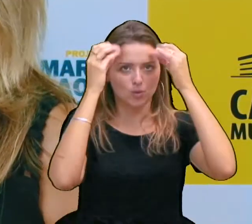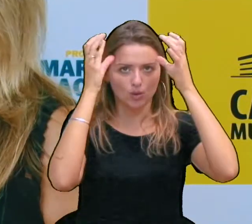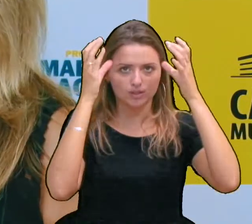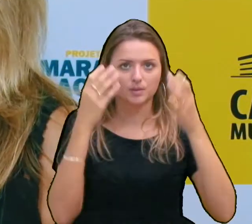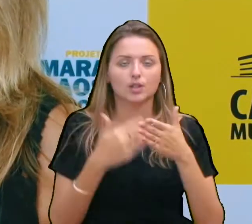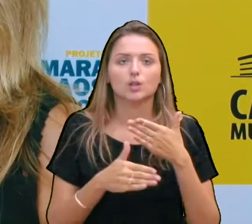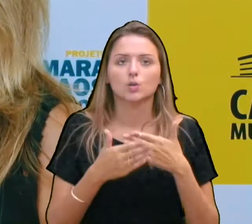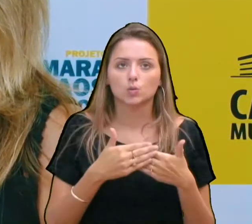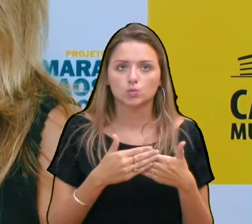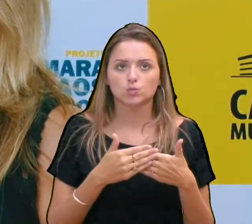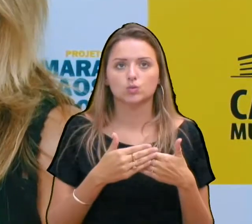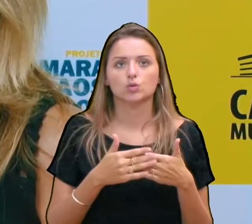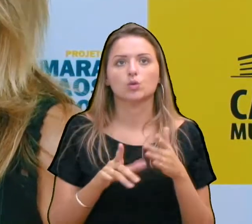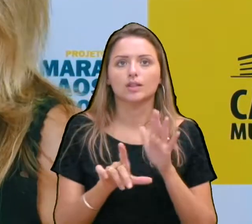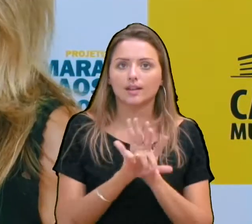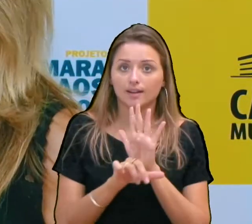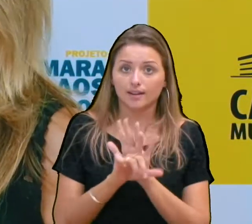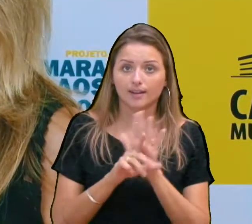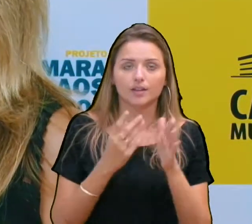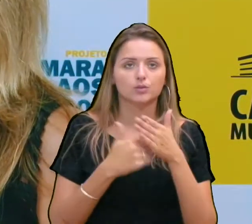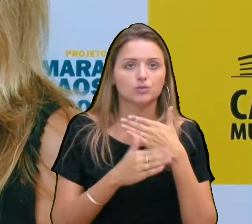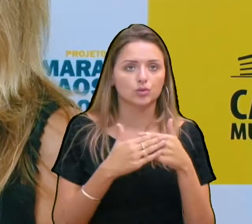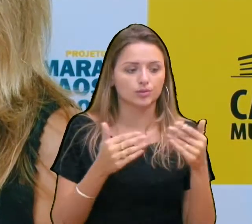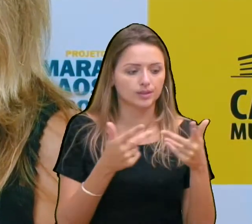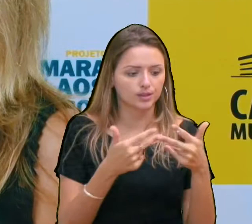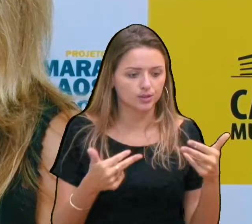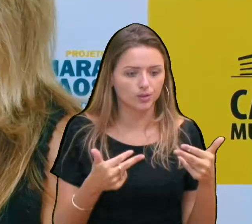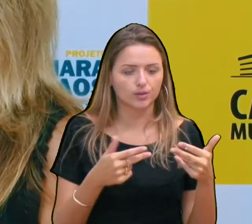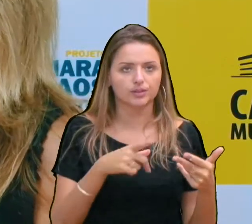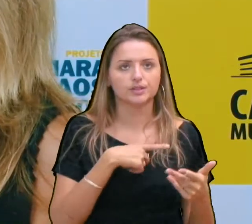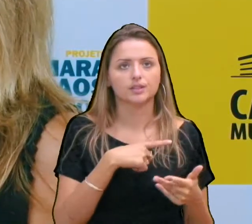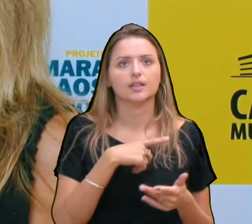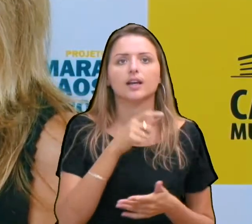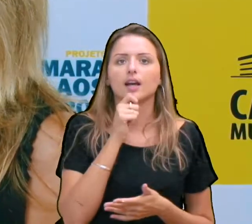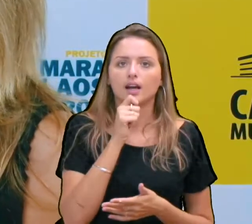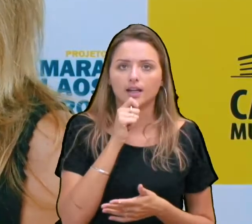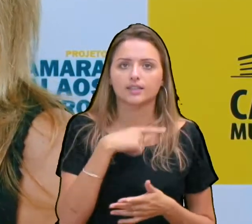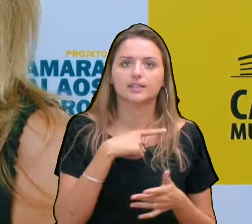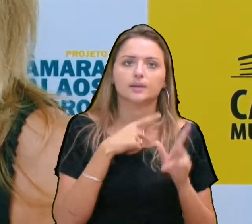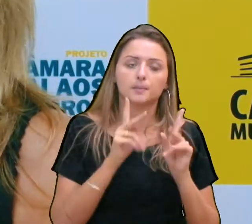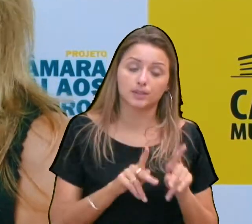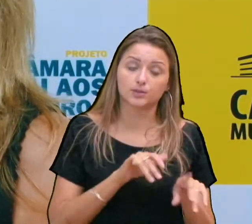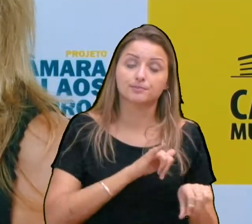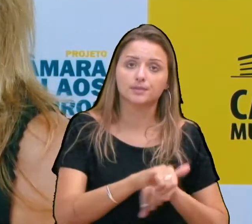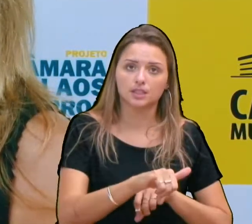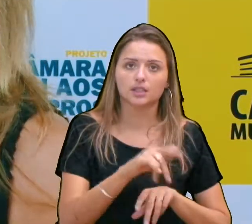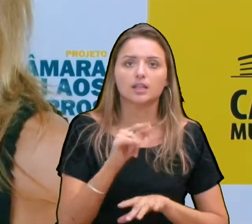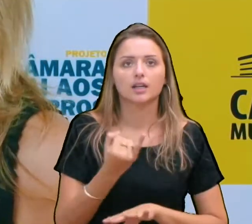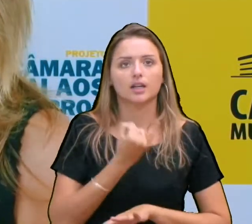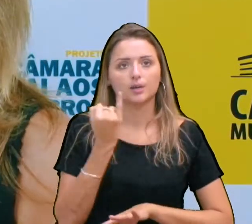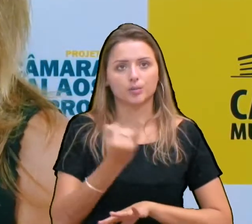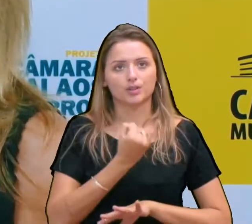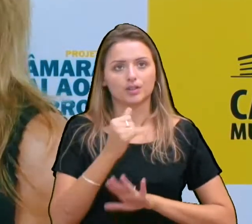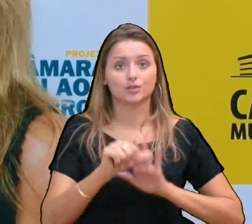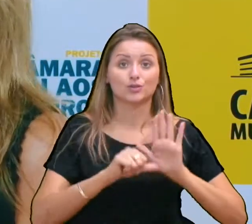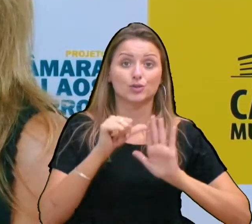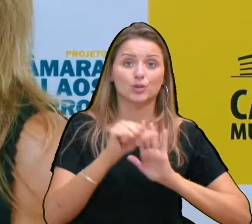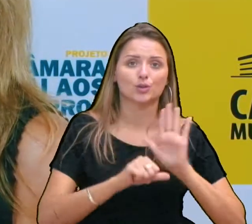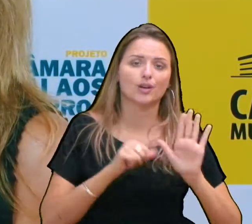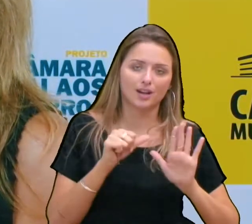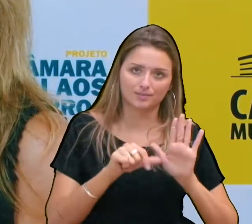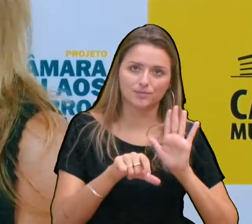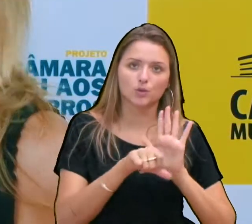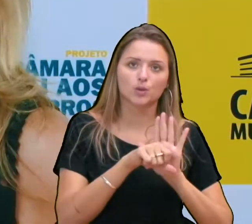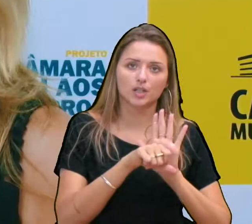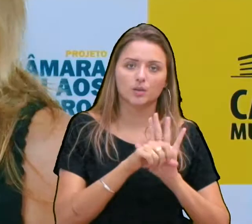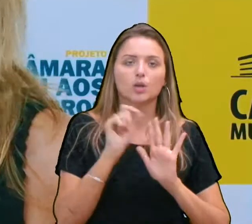apesar de toda a burocracia que existe em cima disso, ainda tem fraudadores. Então, é muito importante. Se tem coisas que nós